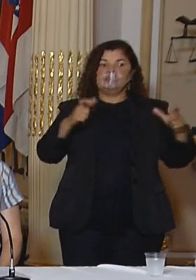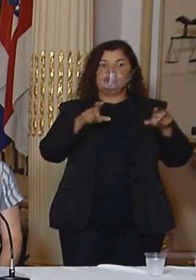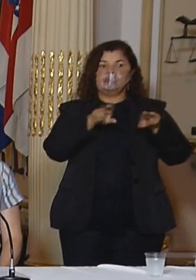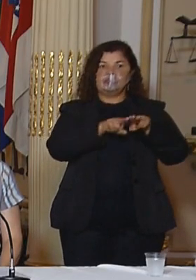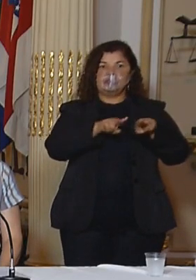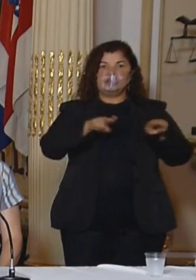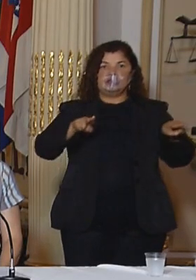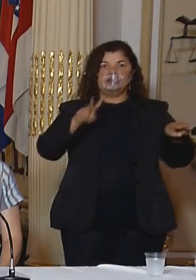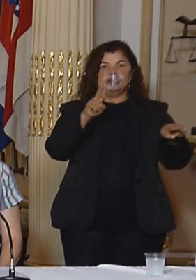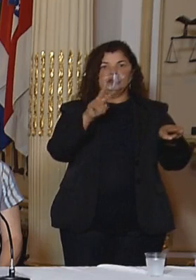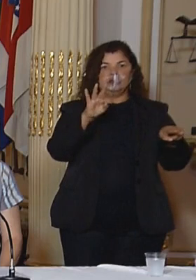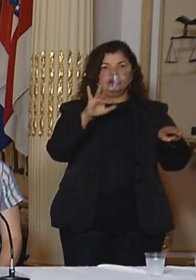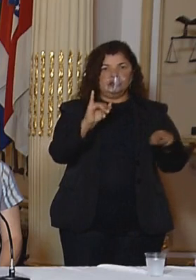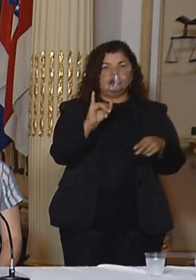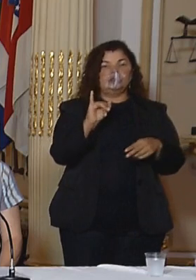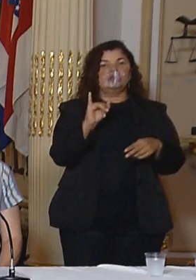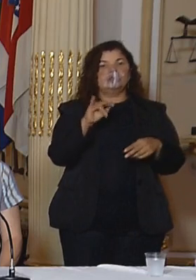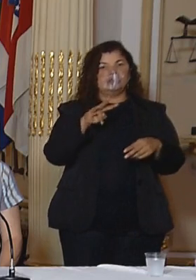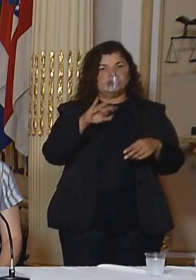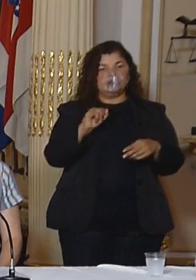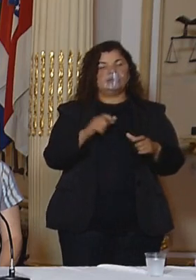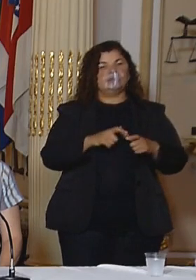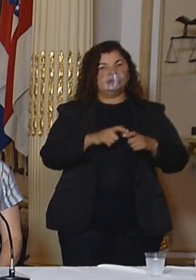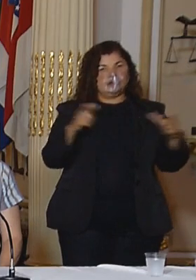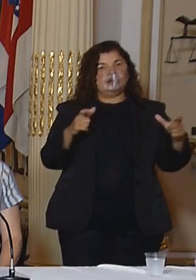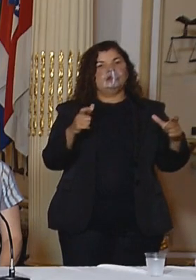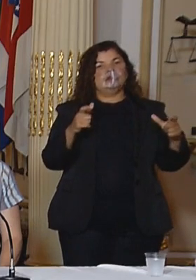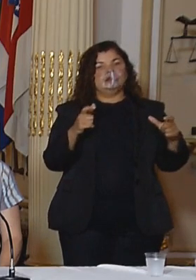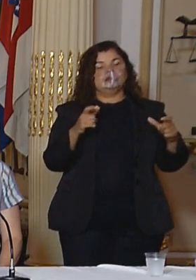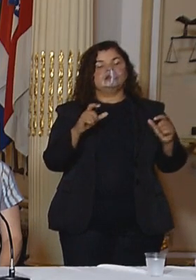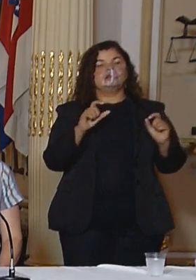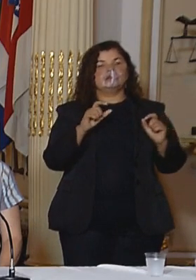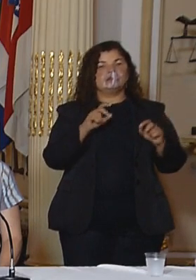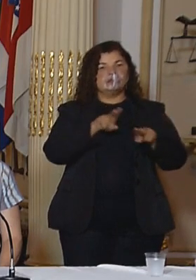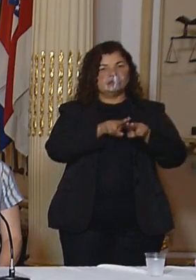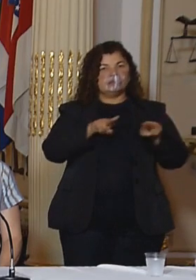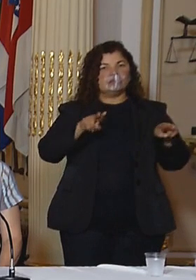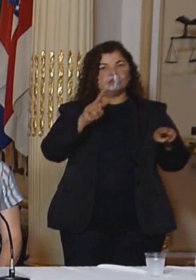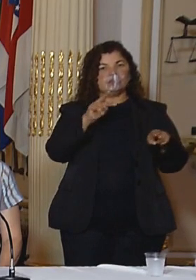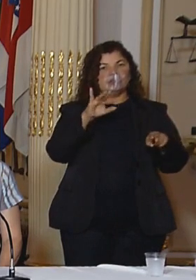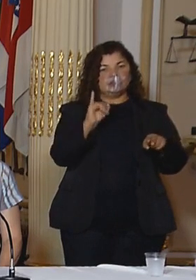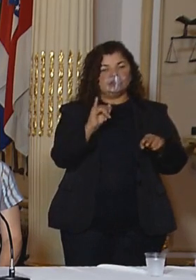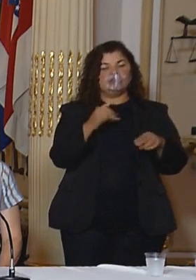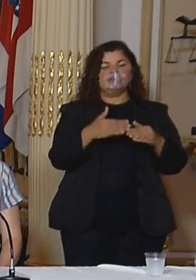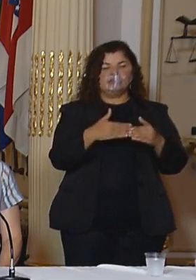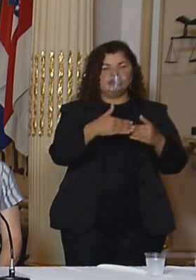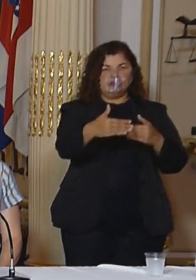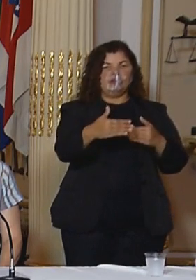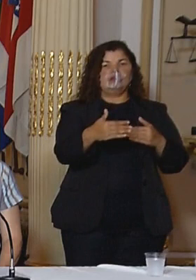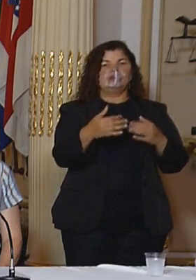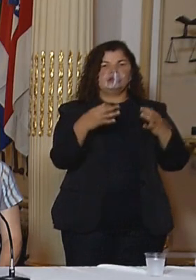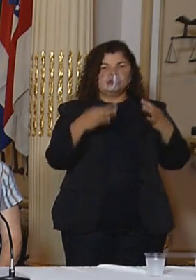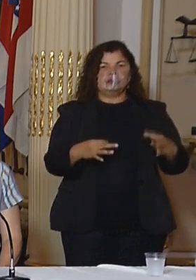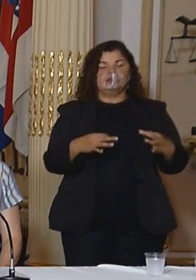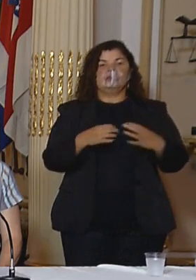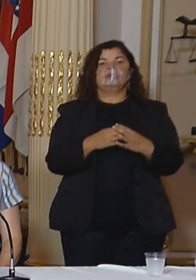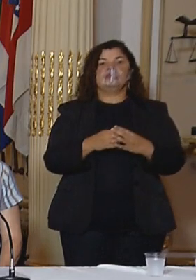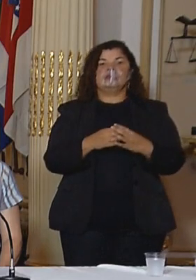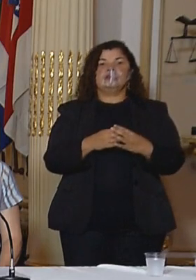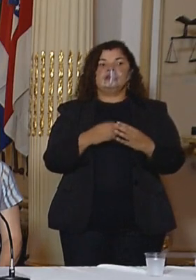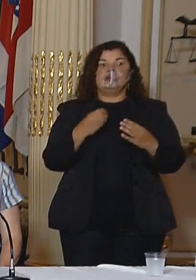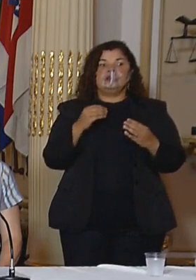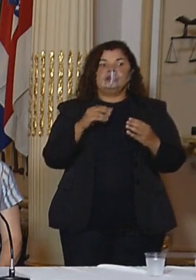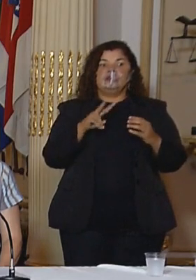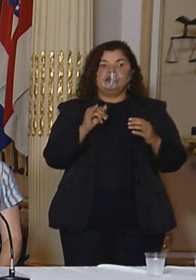Há previsão, né, de ampliação segura, né, nos próximos dias de leitos, que quando a gente for dar o passo da